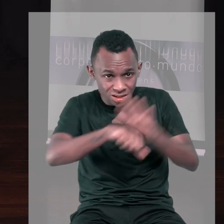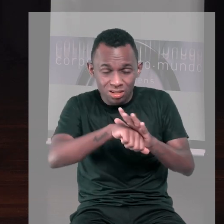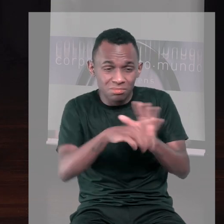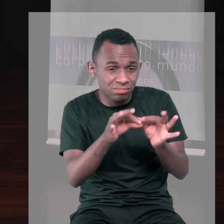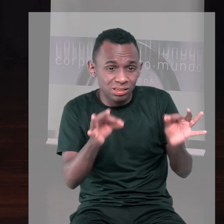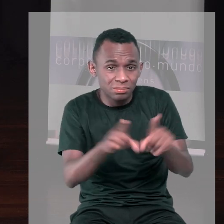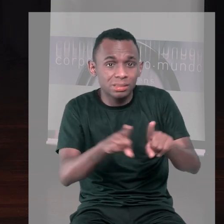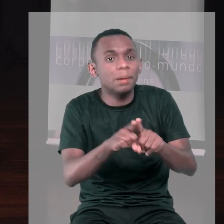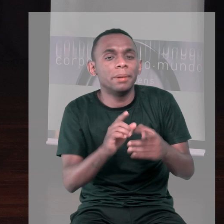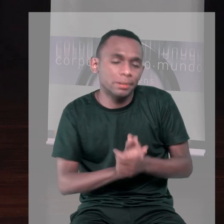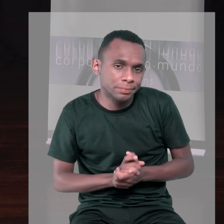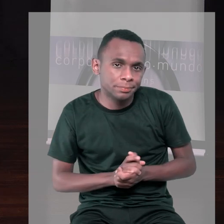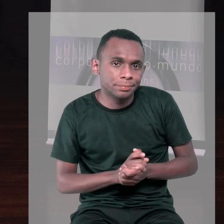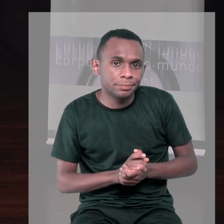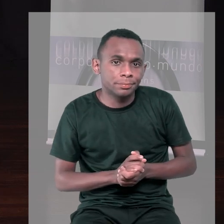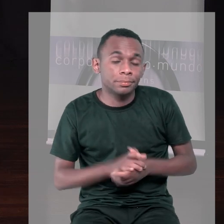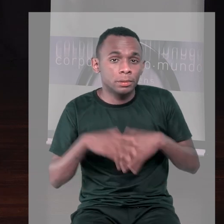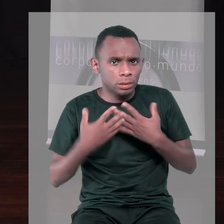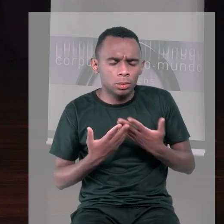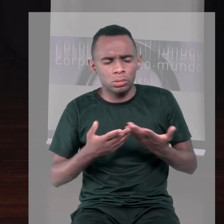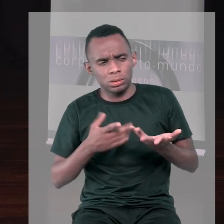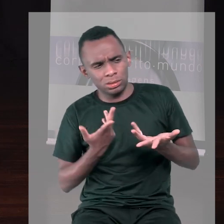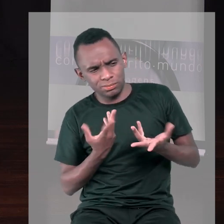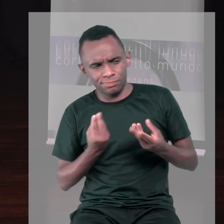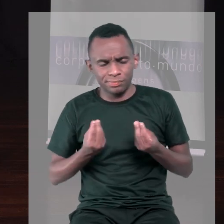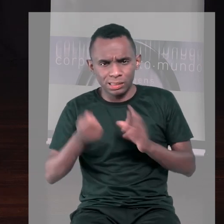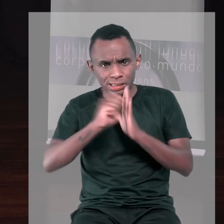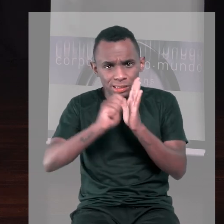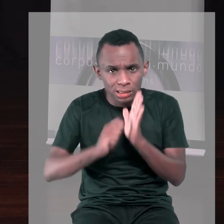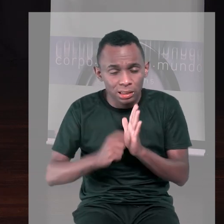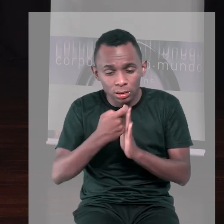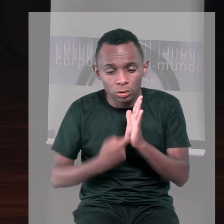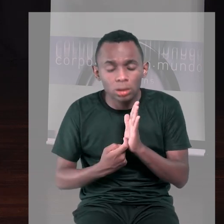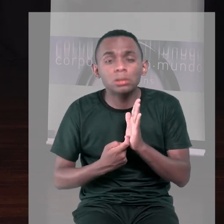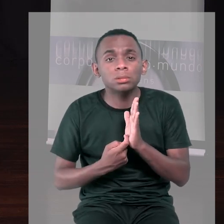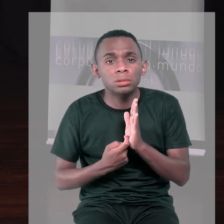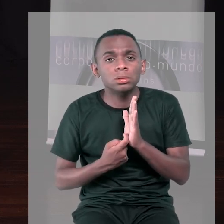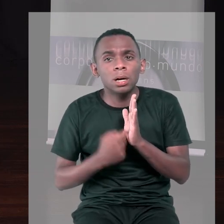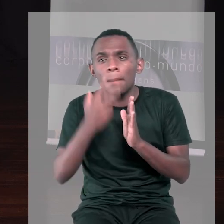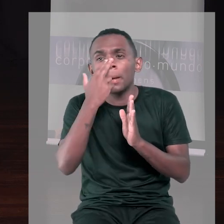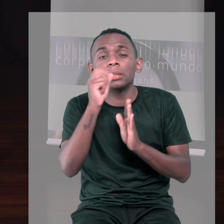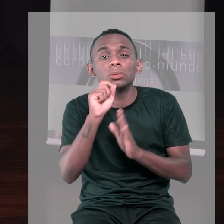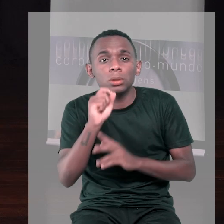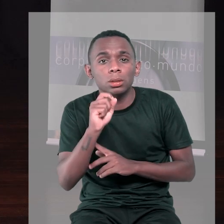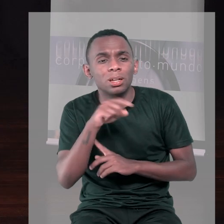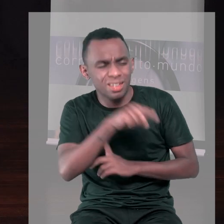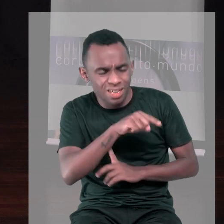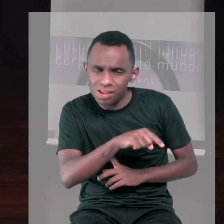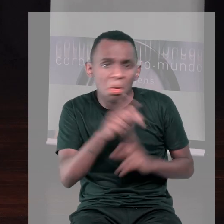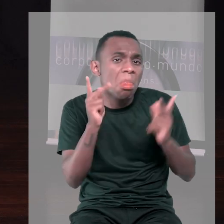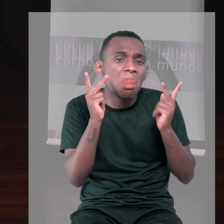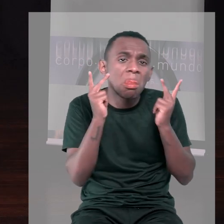estaria mitigando a verdadeira dimensão do que aconteceu. Não é